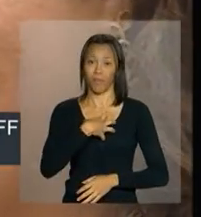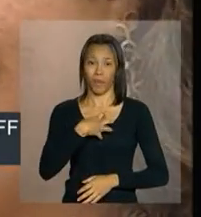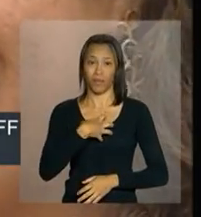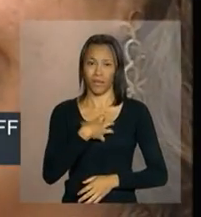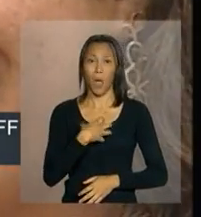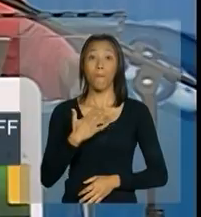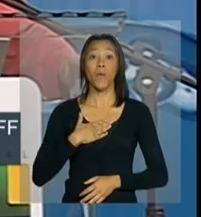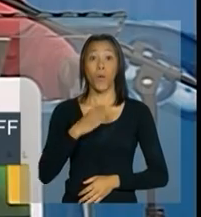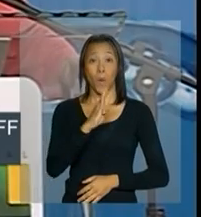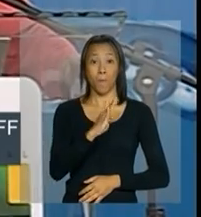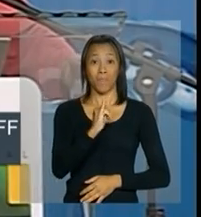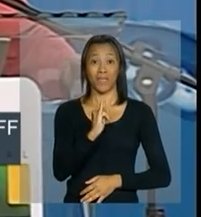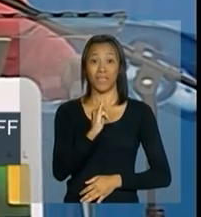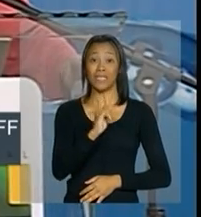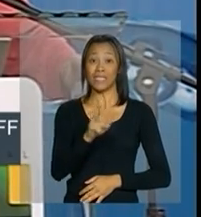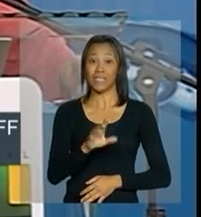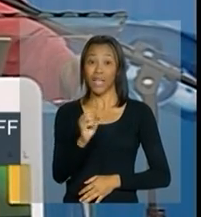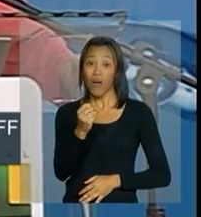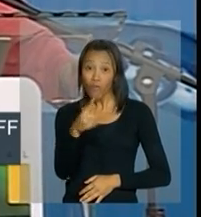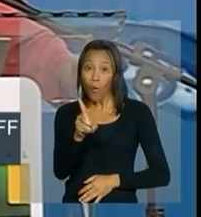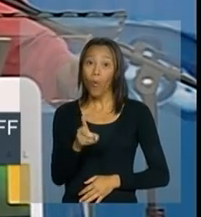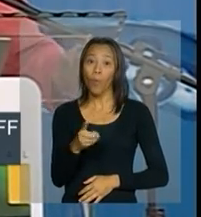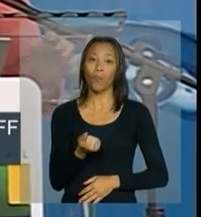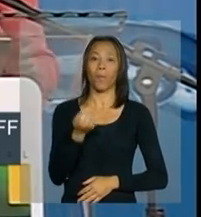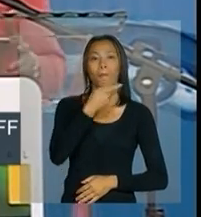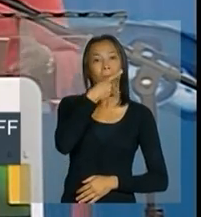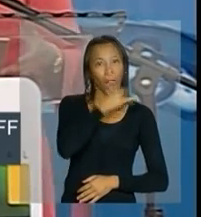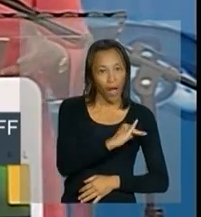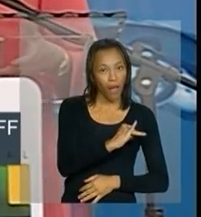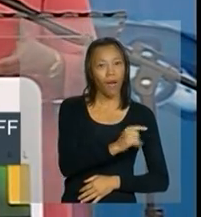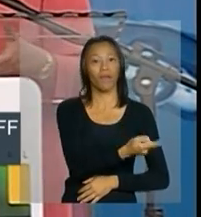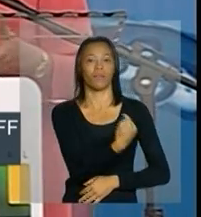Meu bisavô por parte de pai,